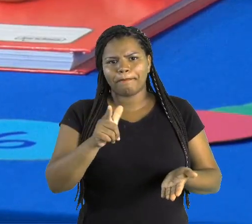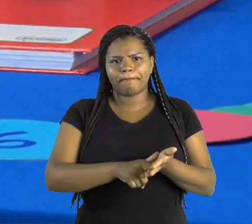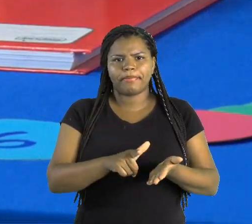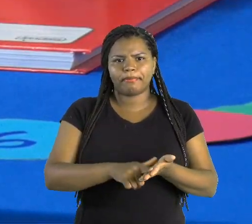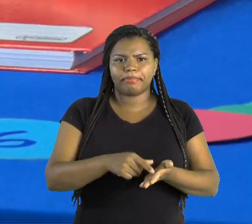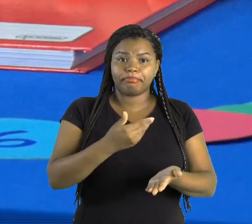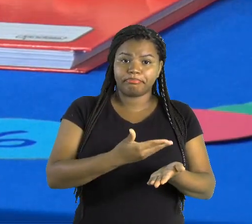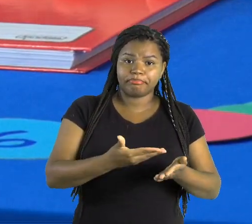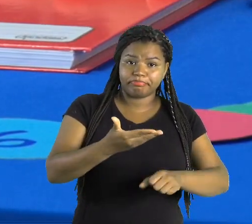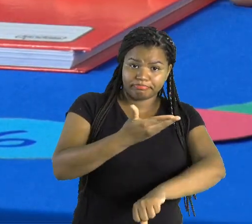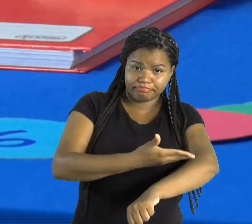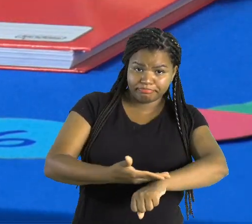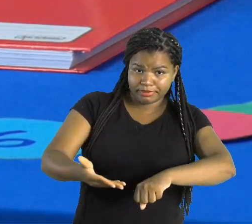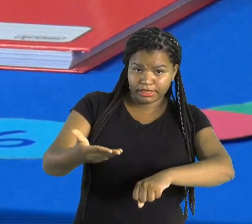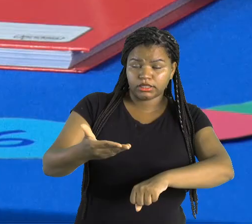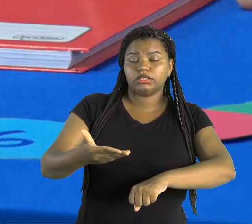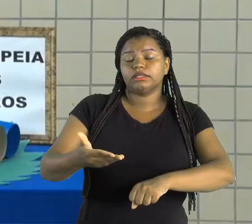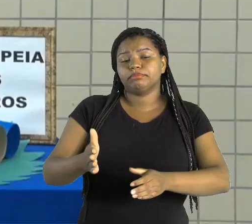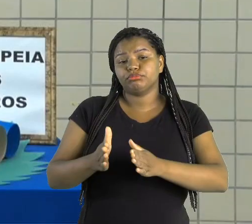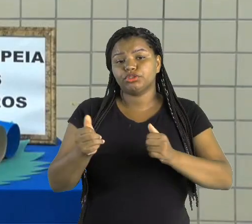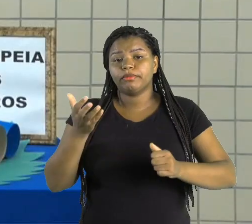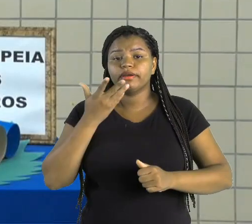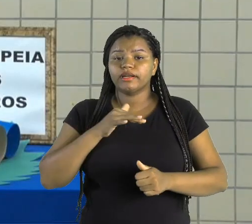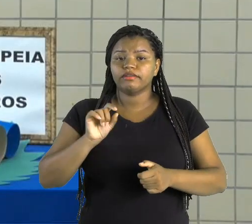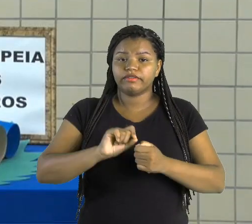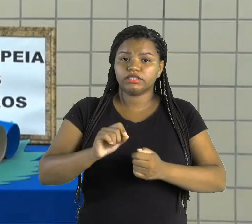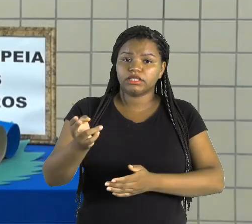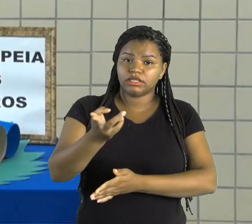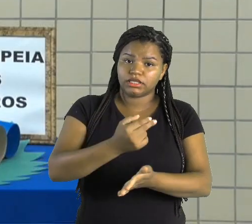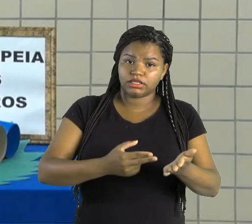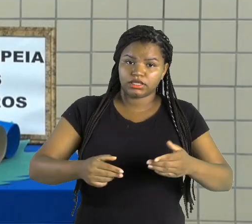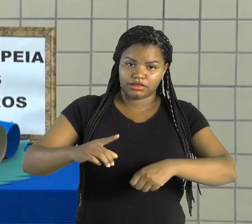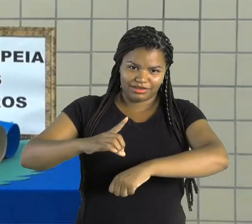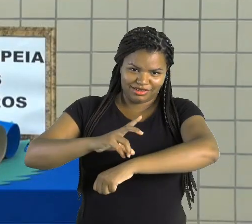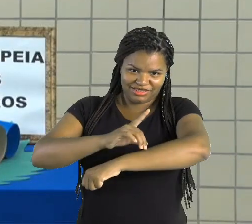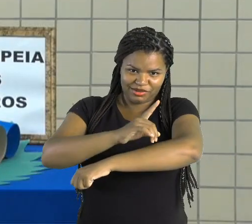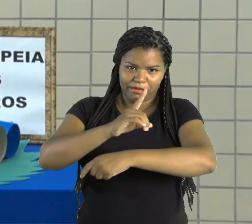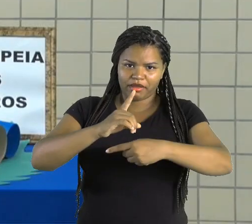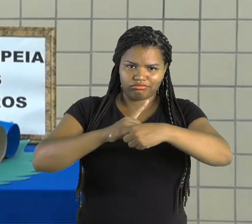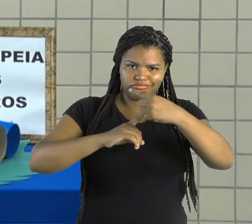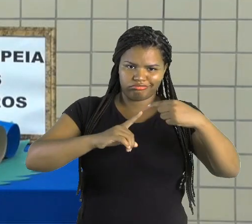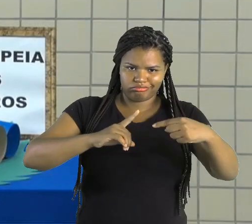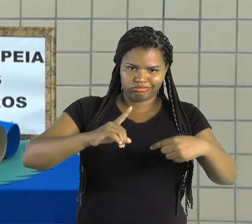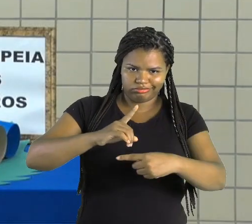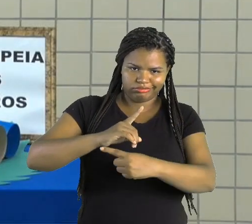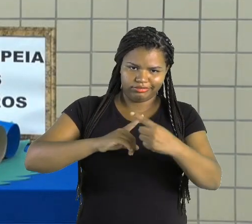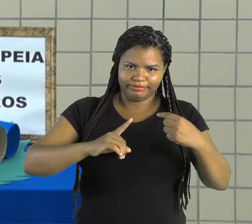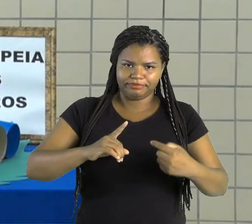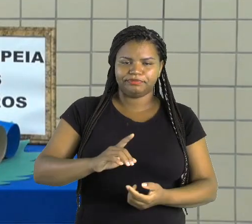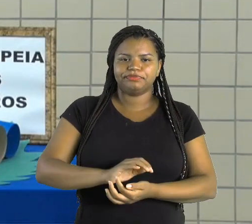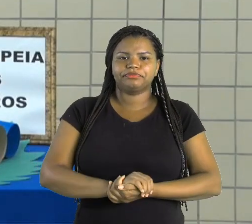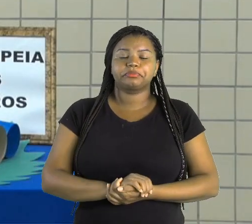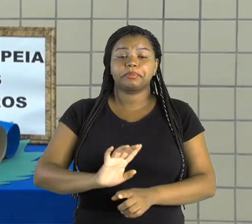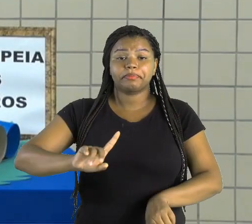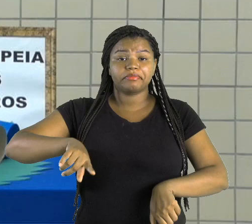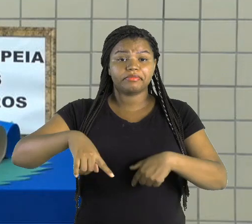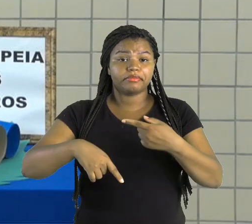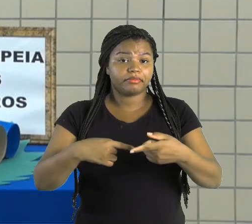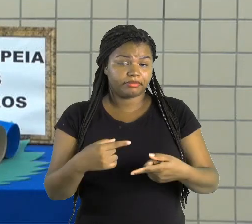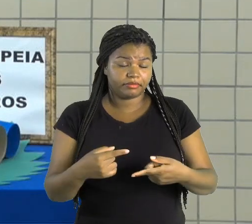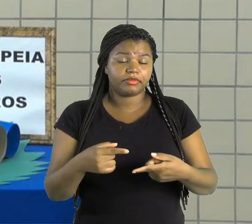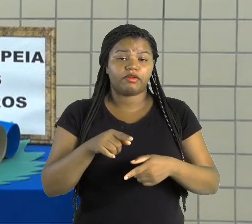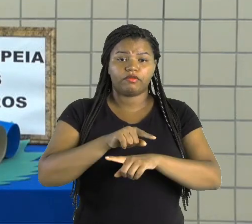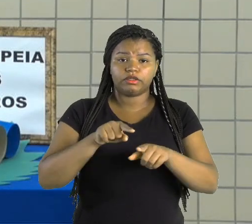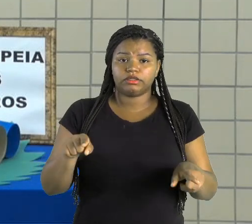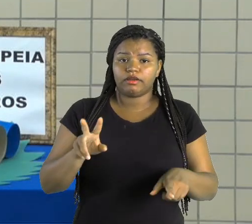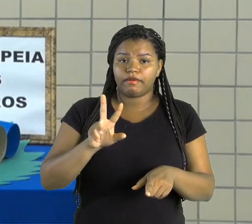branco e pedir para que a criança faça um desenho da centopeia. Após isso, você vai